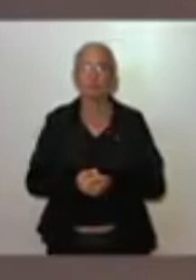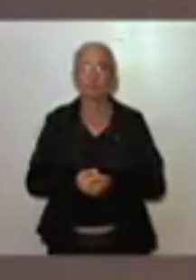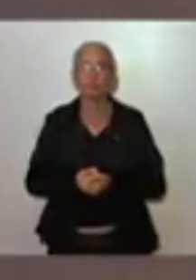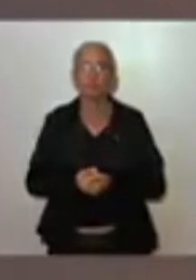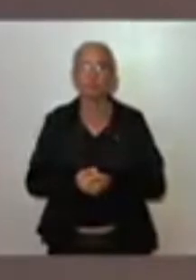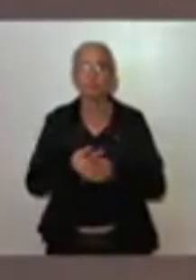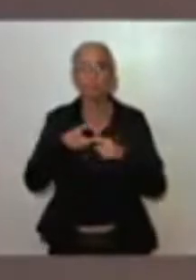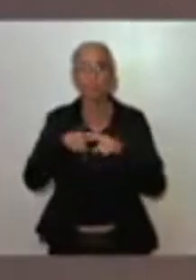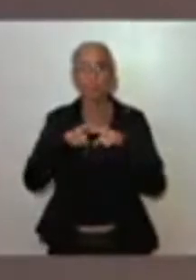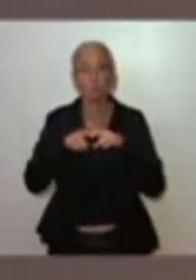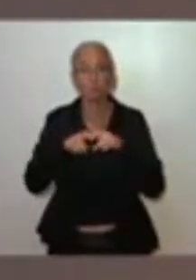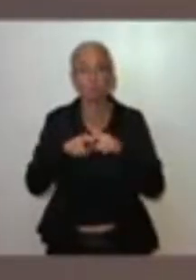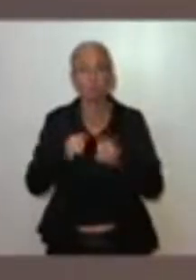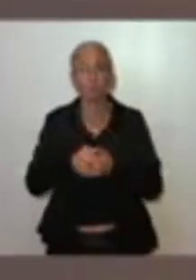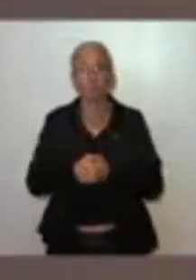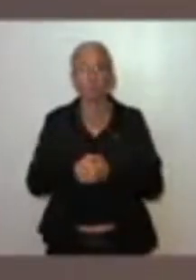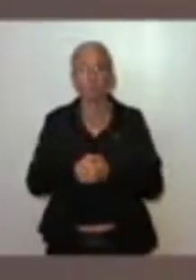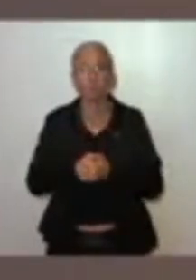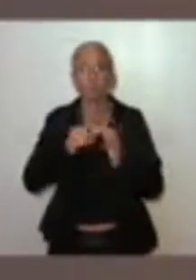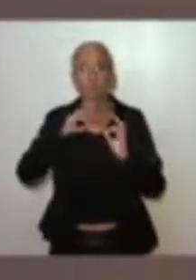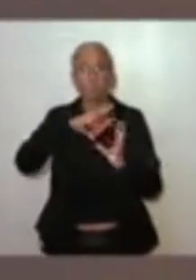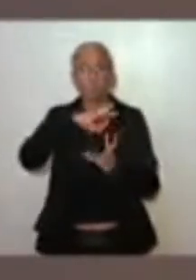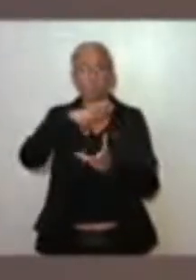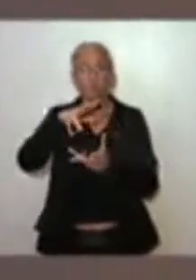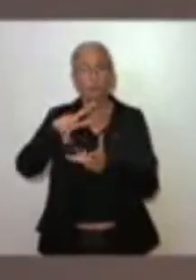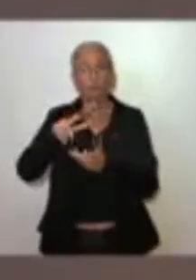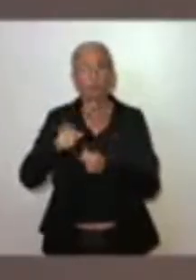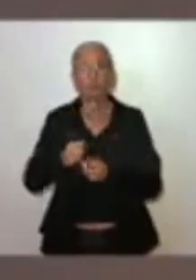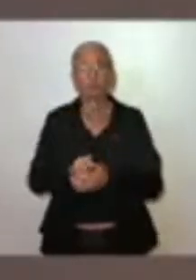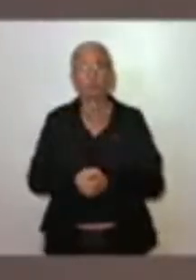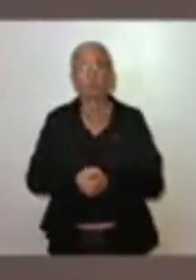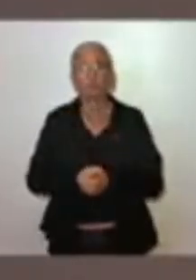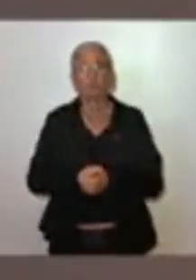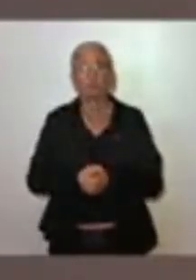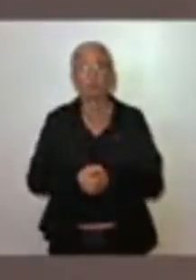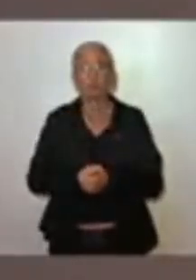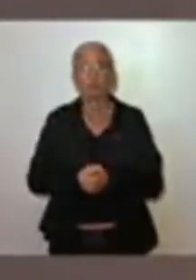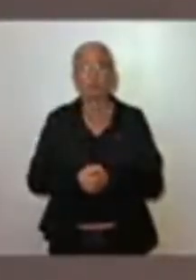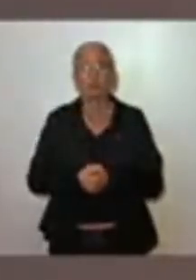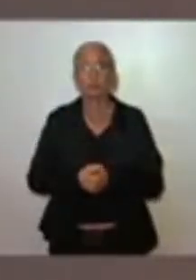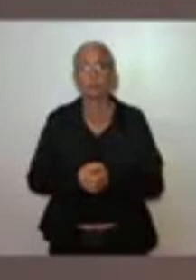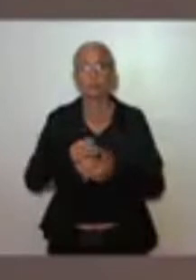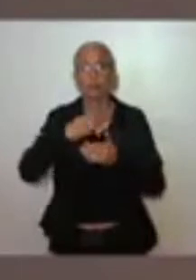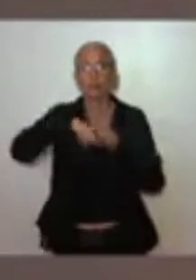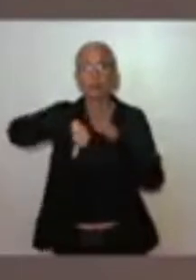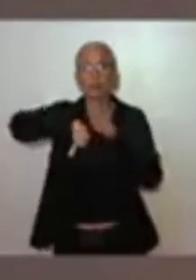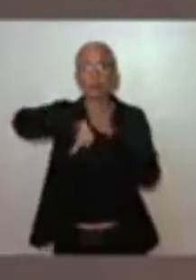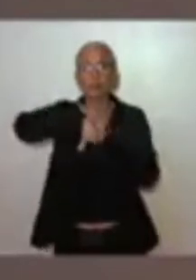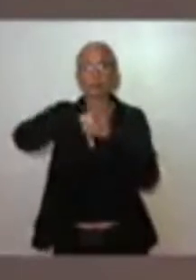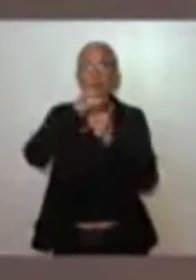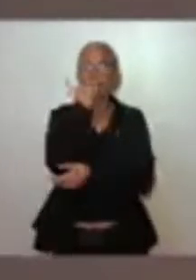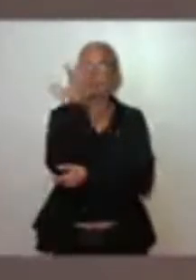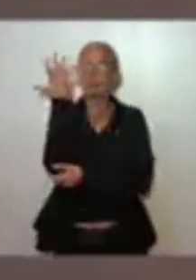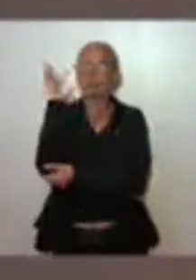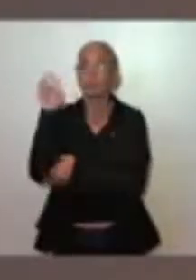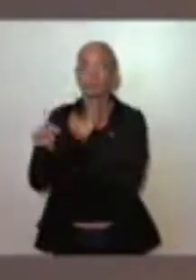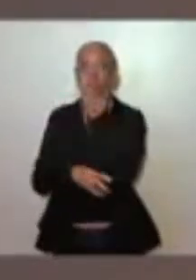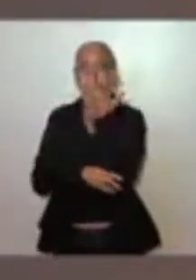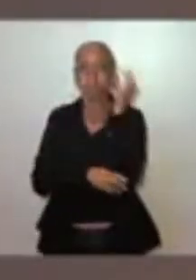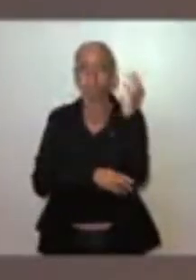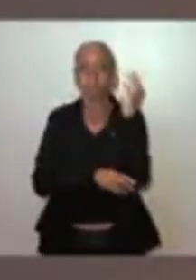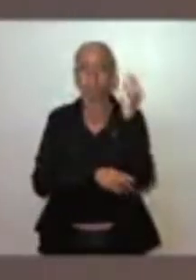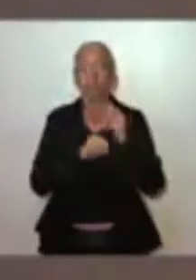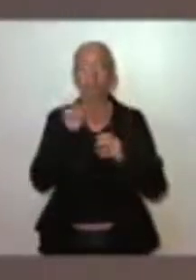Ah e por fim ainda sobre o mundo e a uma crise ambiental no mundo